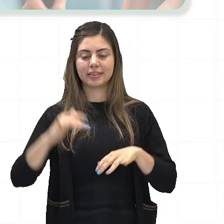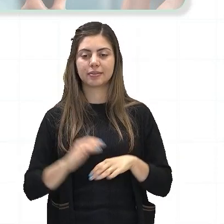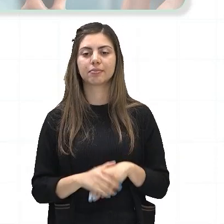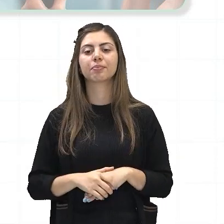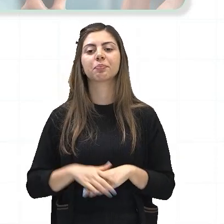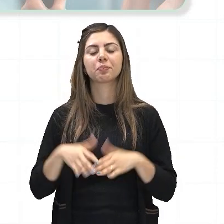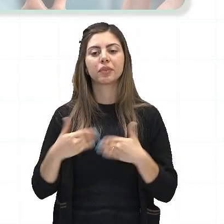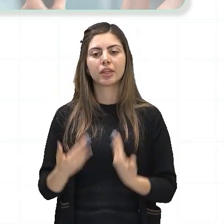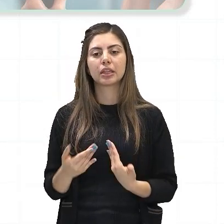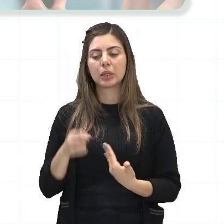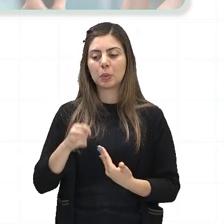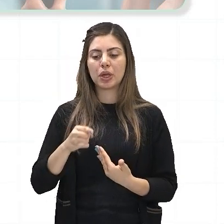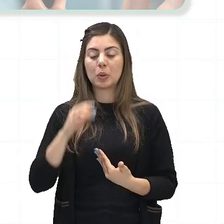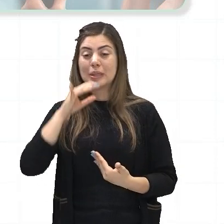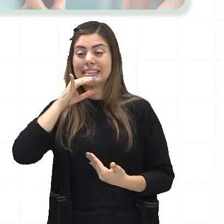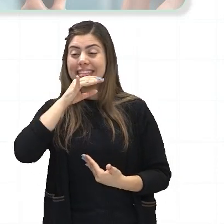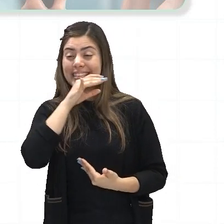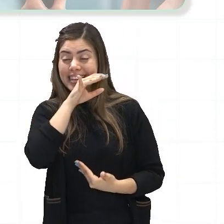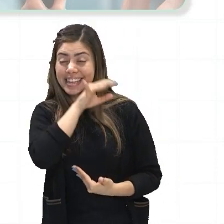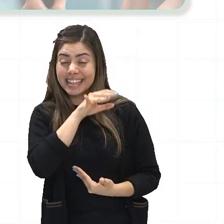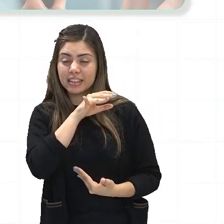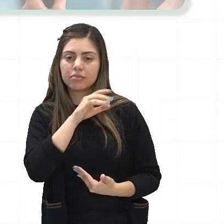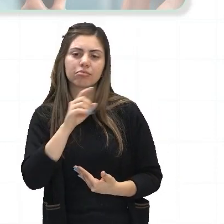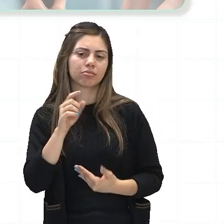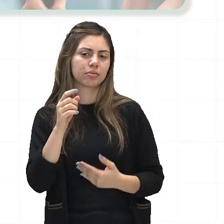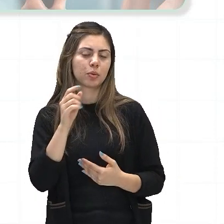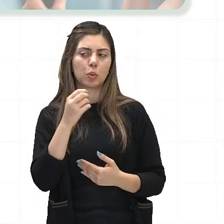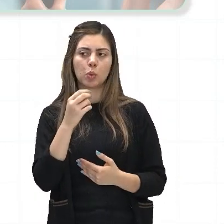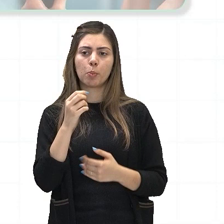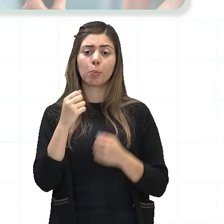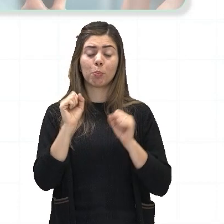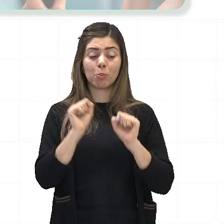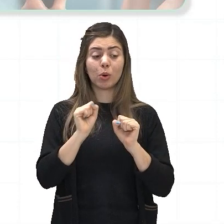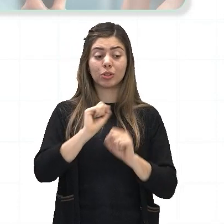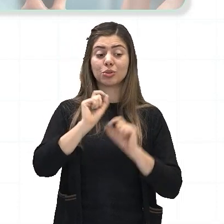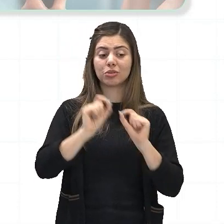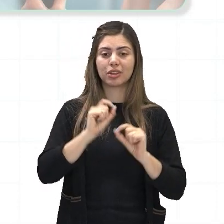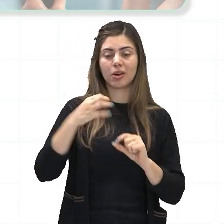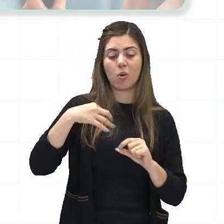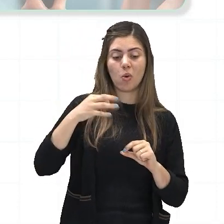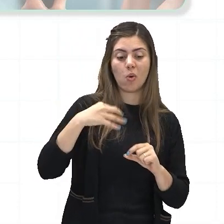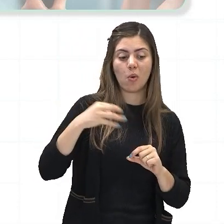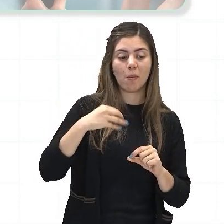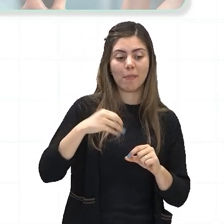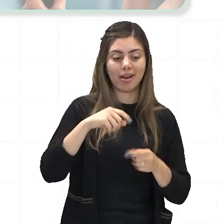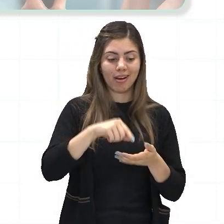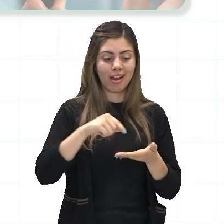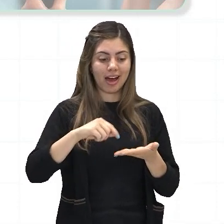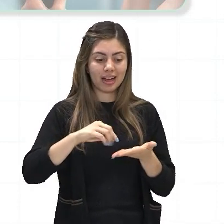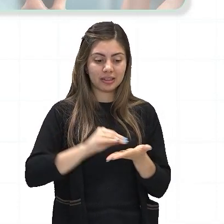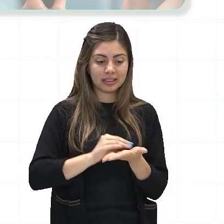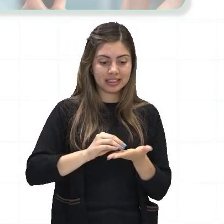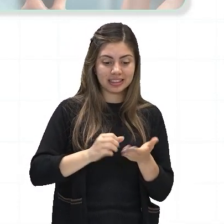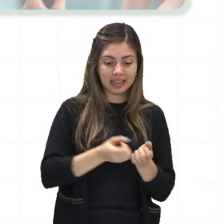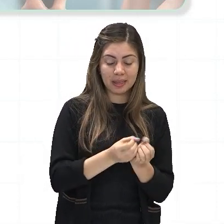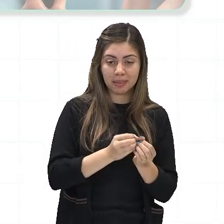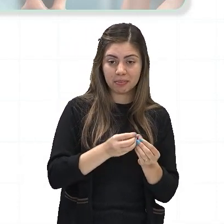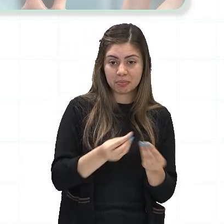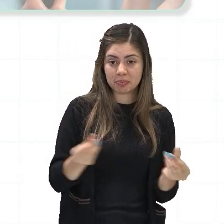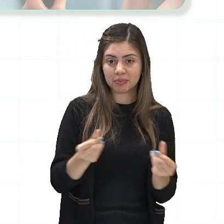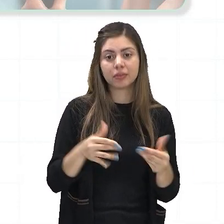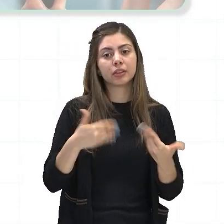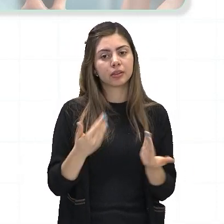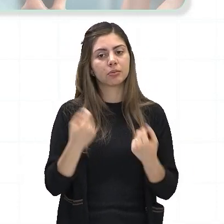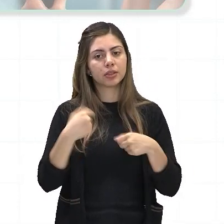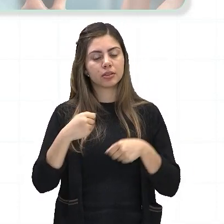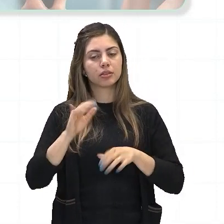usar um ferro muito quente, porque pode queimar a sua roupa, né? Existem tipos de tecidos diferentes e lá no seu ferro você vai selecionar